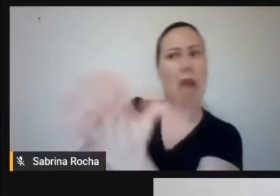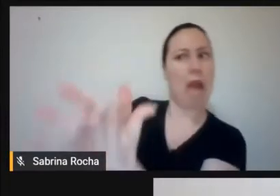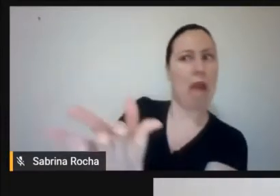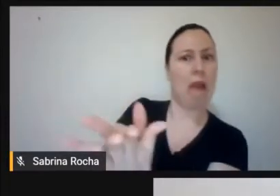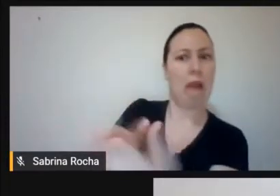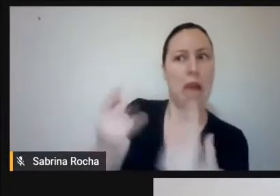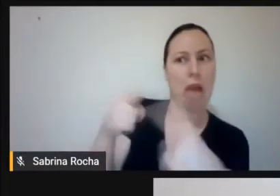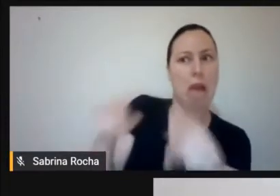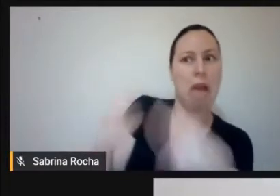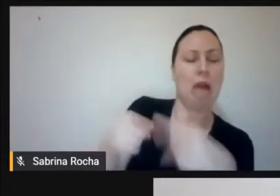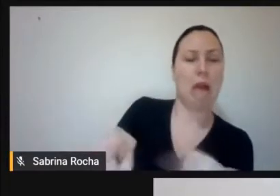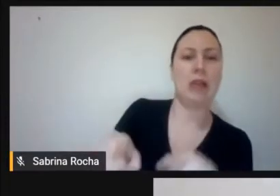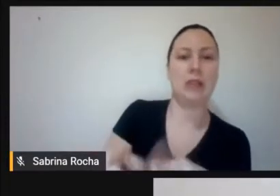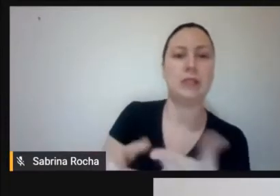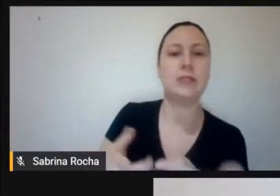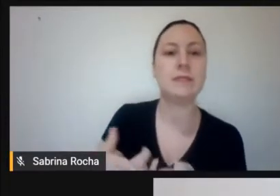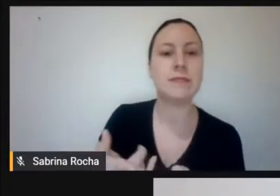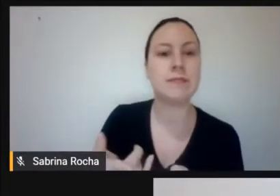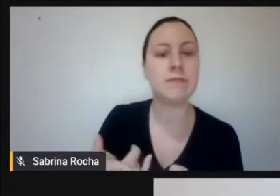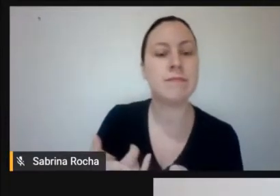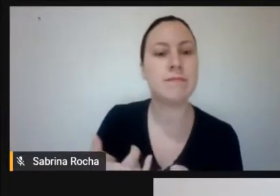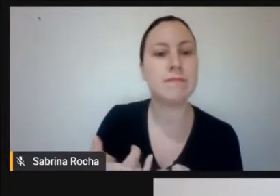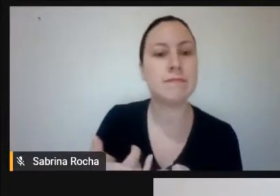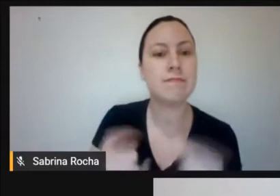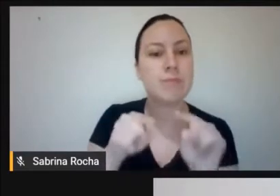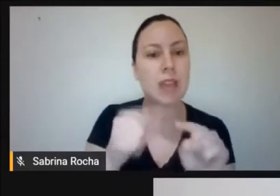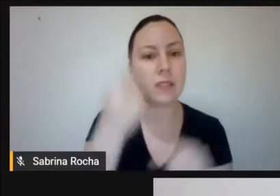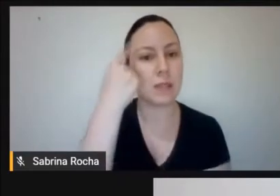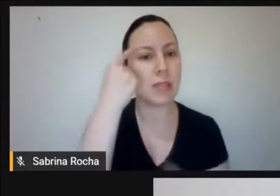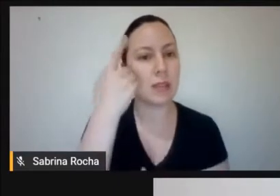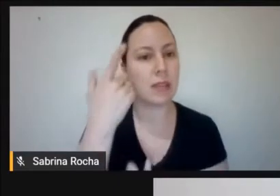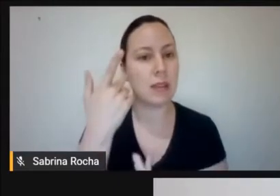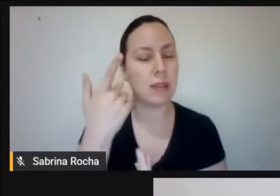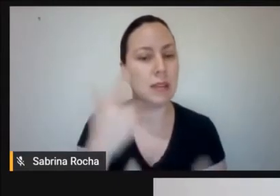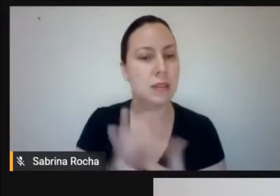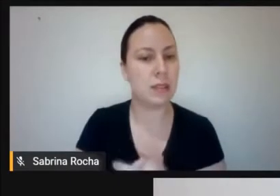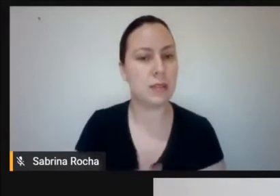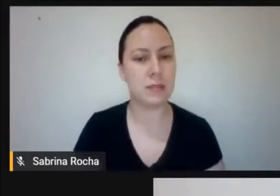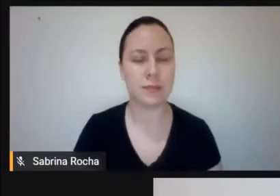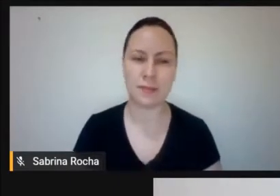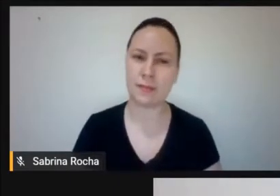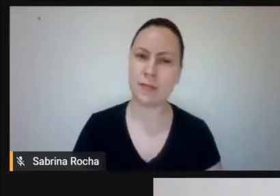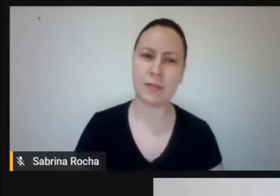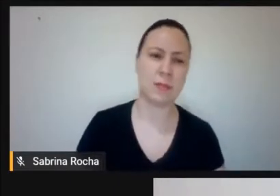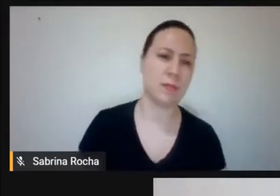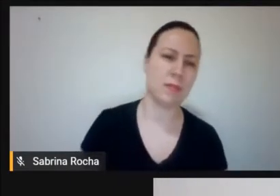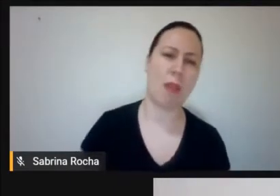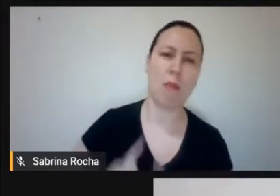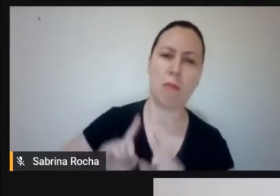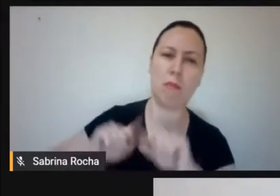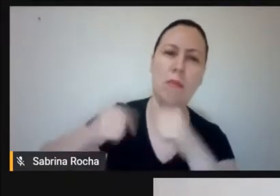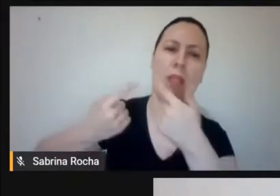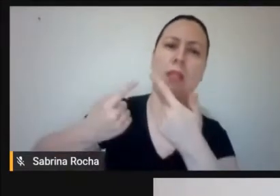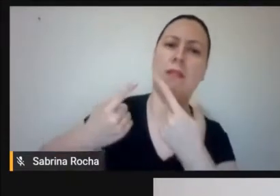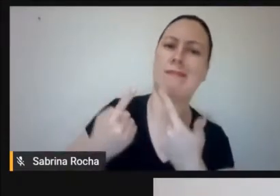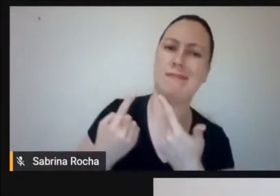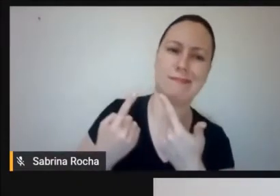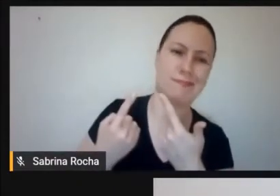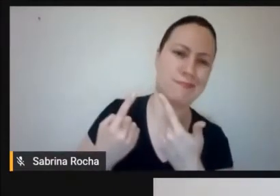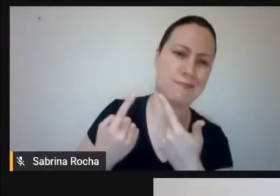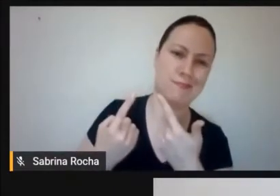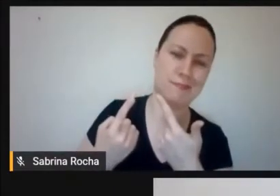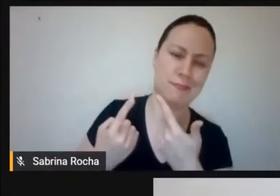Essa era a mentalidade. Nós não vamos nos transformar de uma hora para outra em